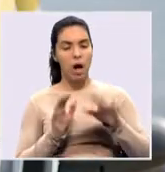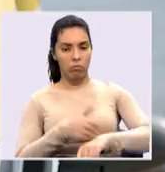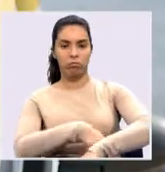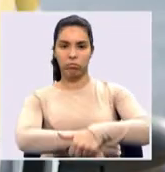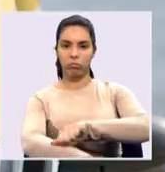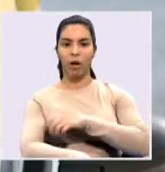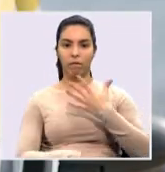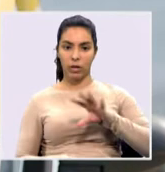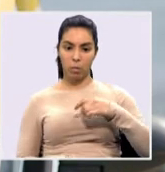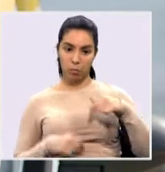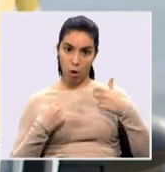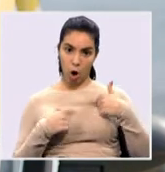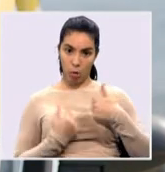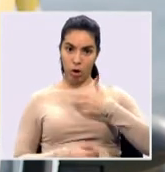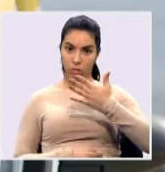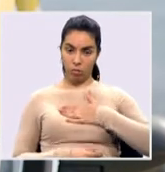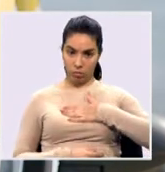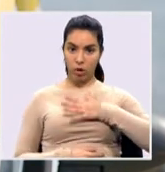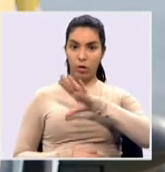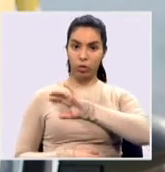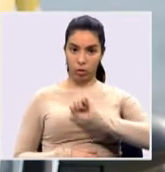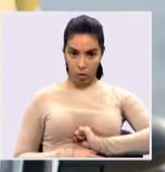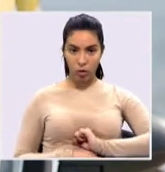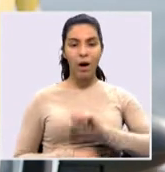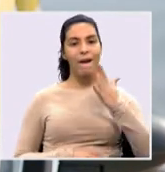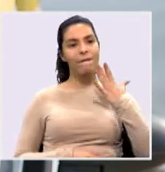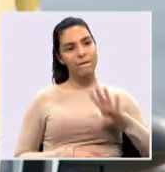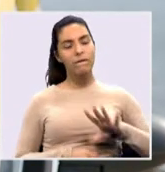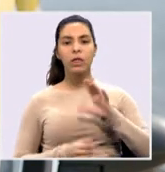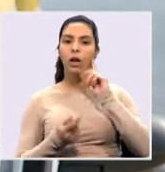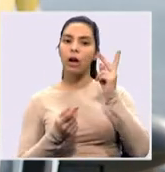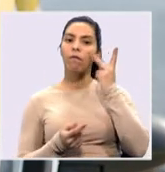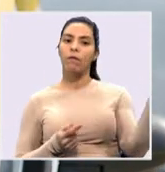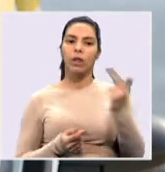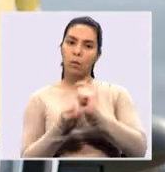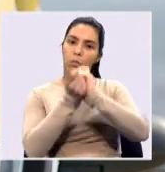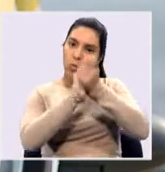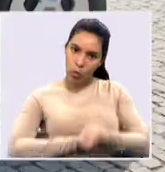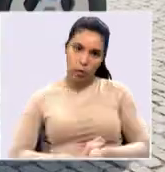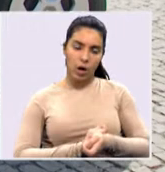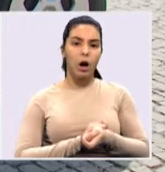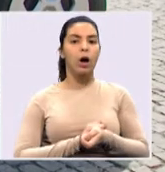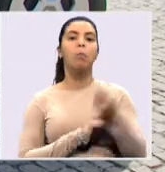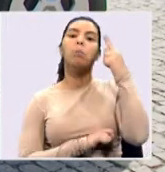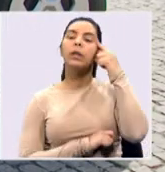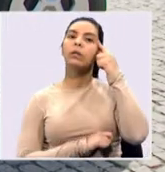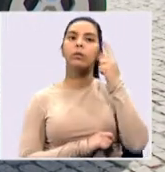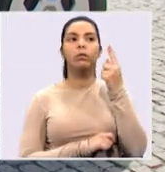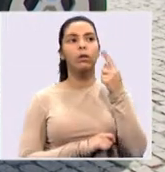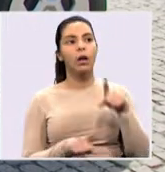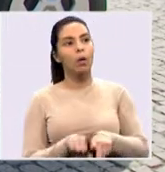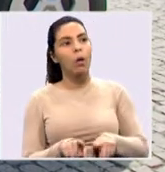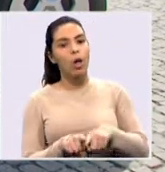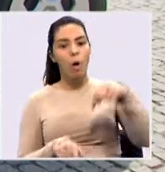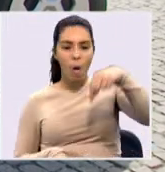Ser empreendedor é ter a capacidade de mudar a nossa vida. Nem sempre aquilo que nós